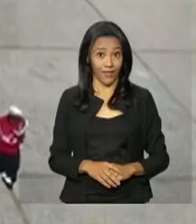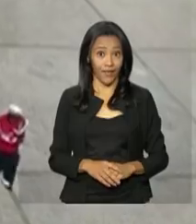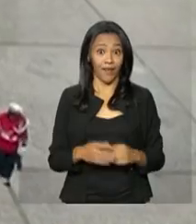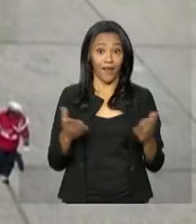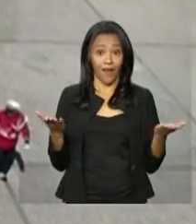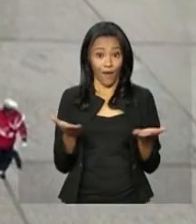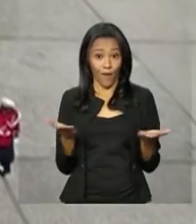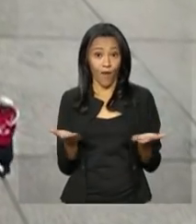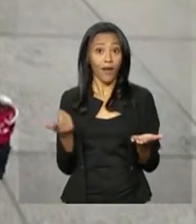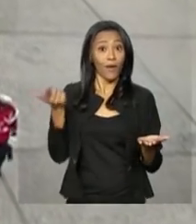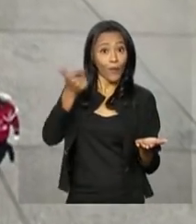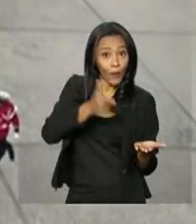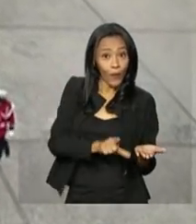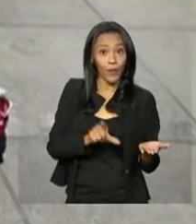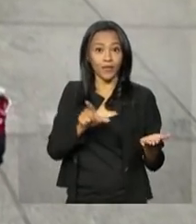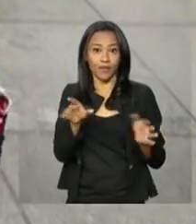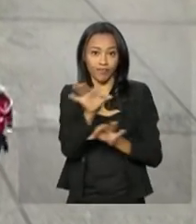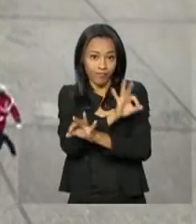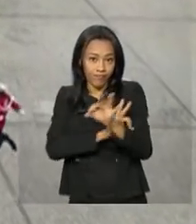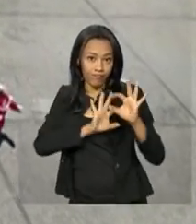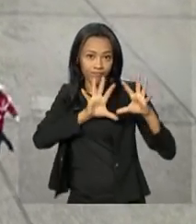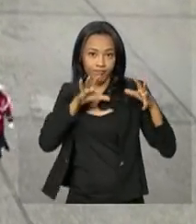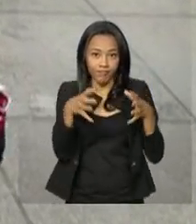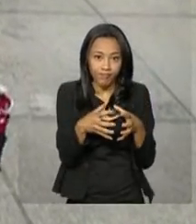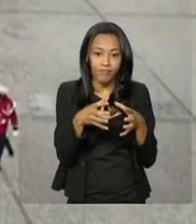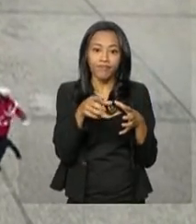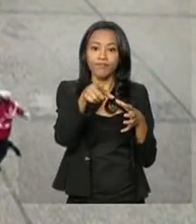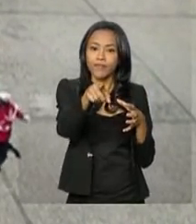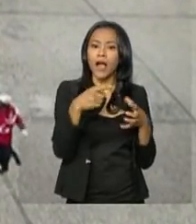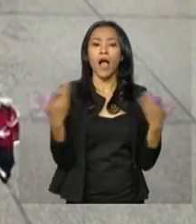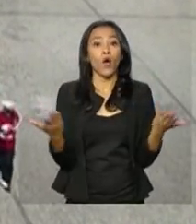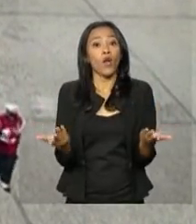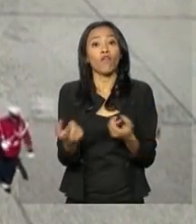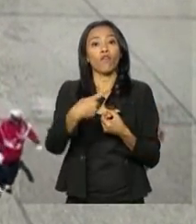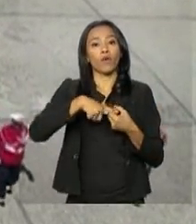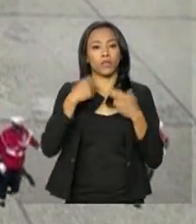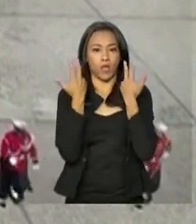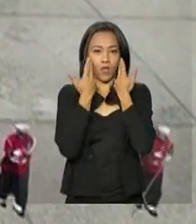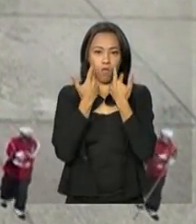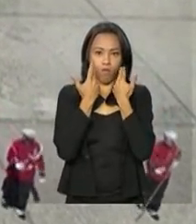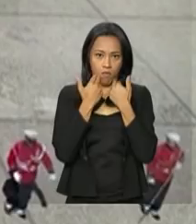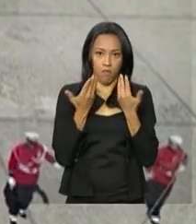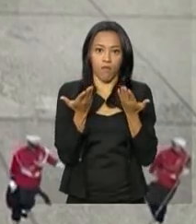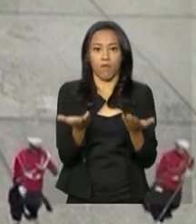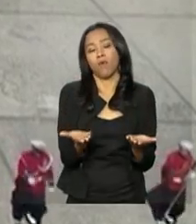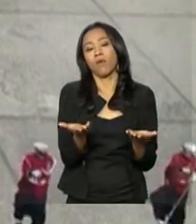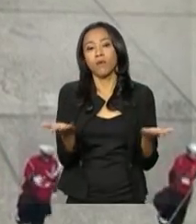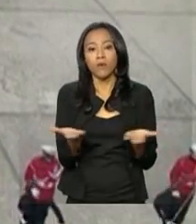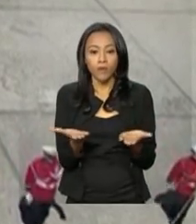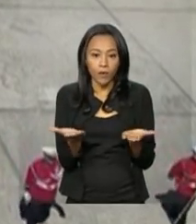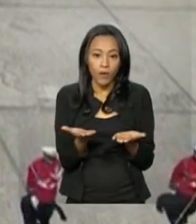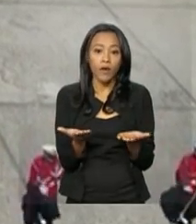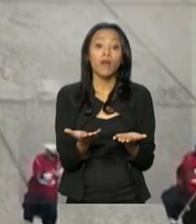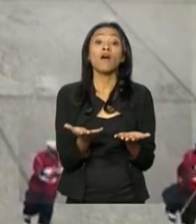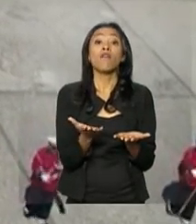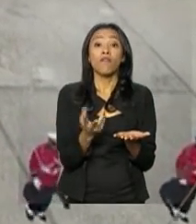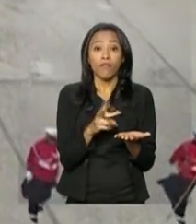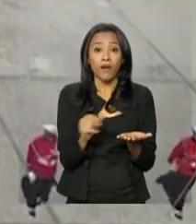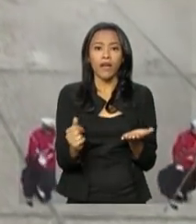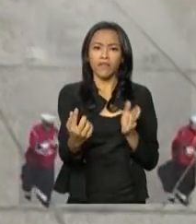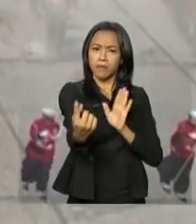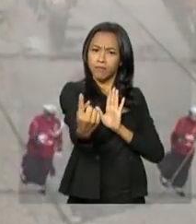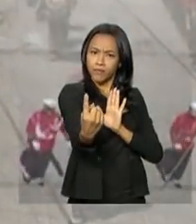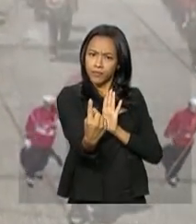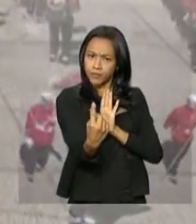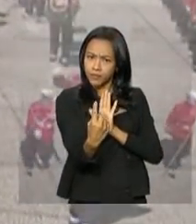Estão fazendo outra formação? Isso, eles estão voltando à formatura normal da banda marcial. Eles vão vir até aqui próximo